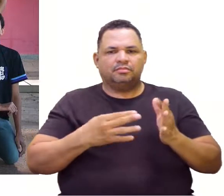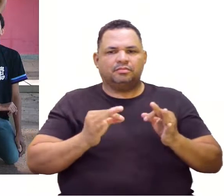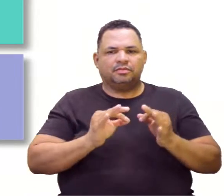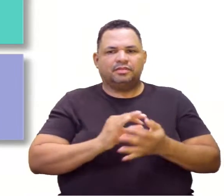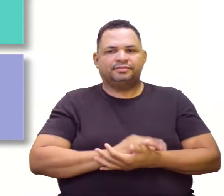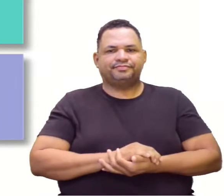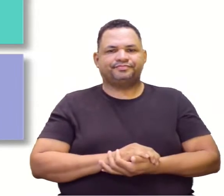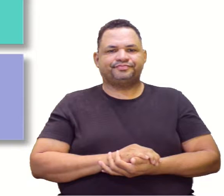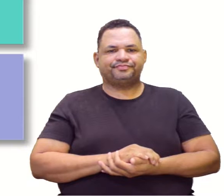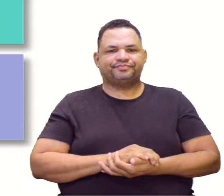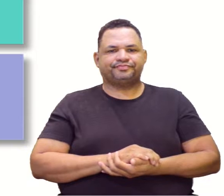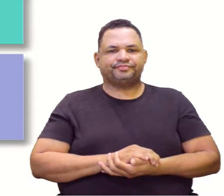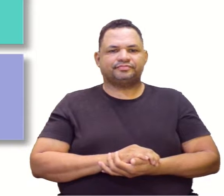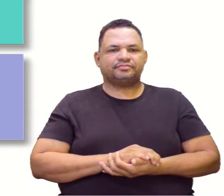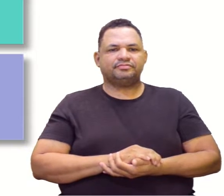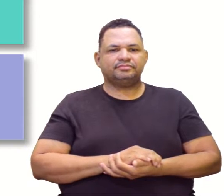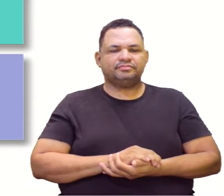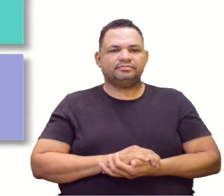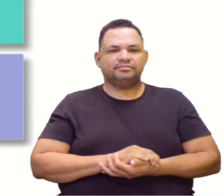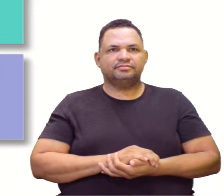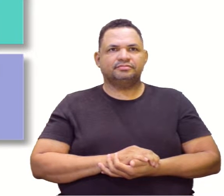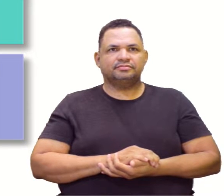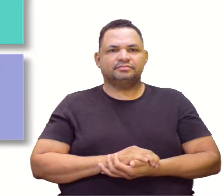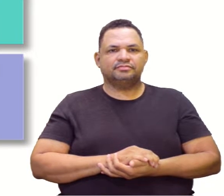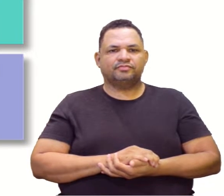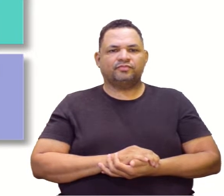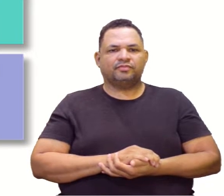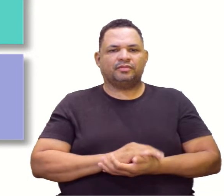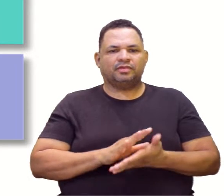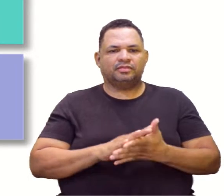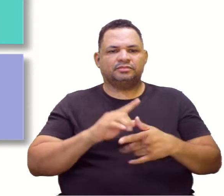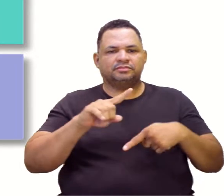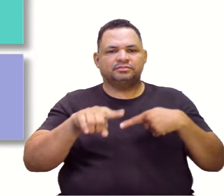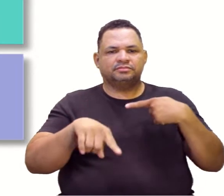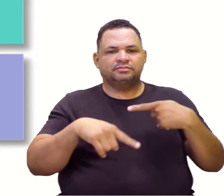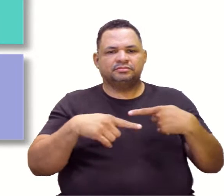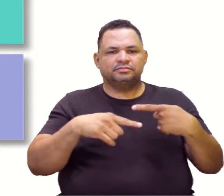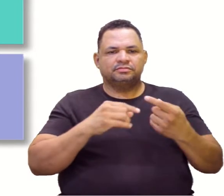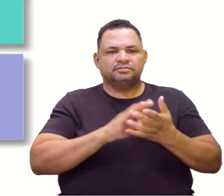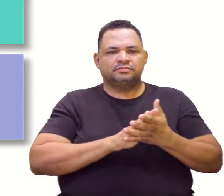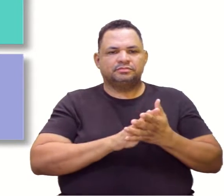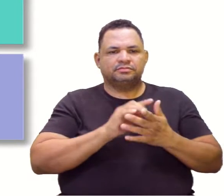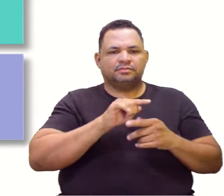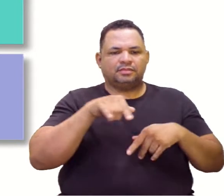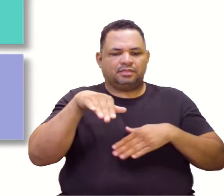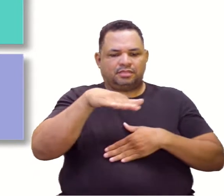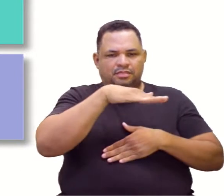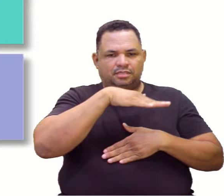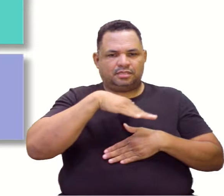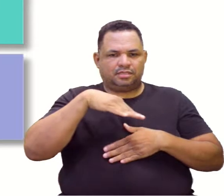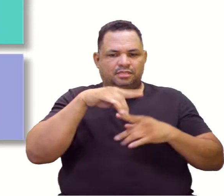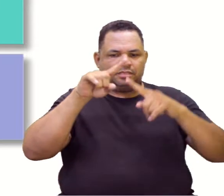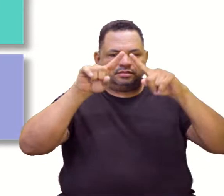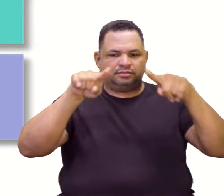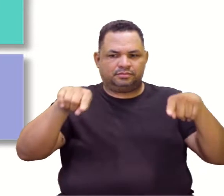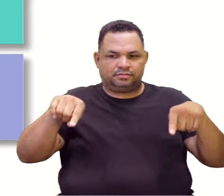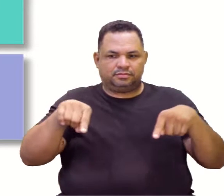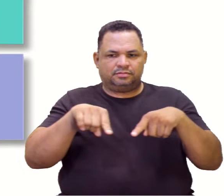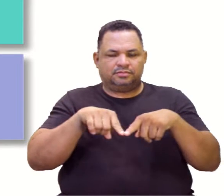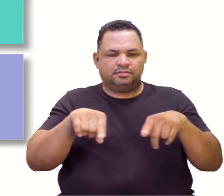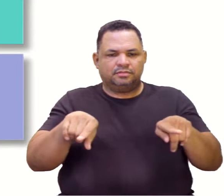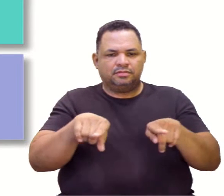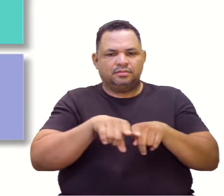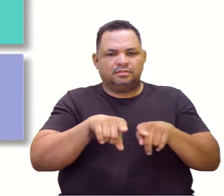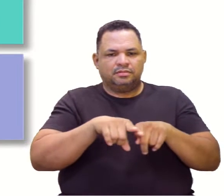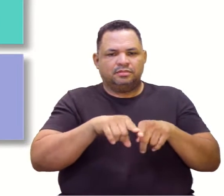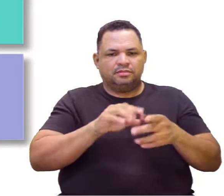Opa, só um minutinho. No sentido amplo e geral. E depois a gente vai para a área dos triângulos. E aí, claro,